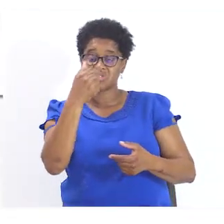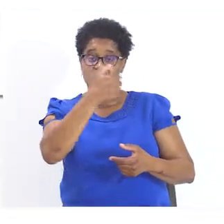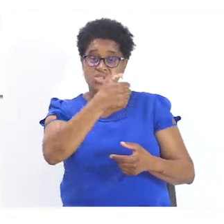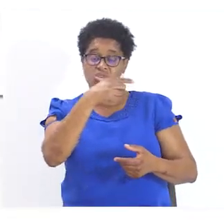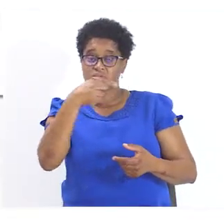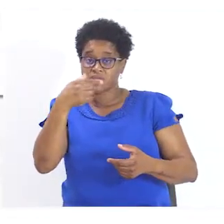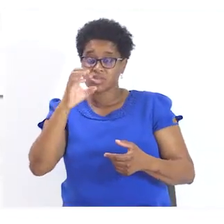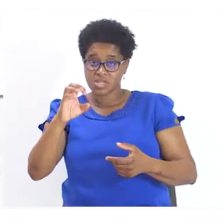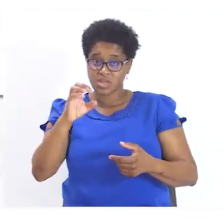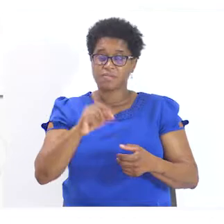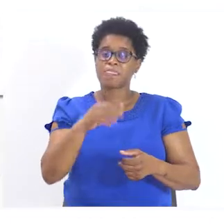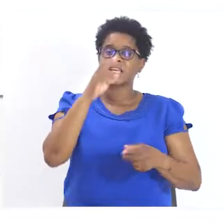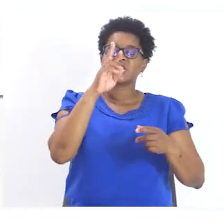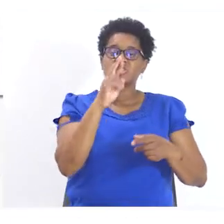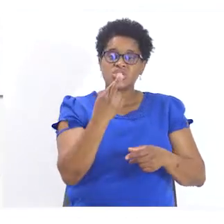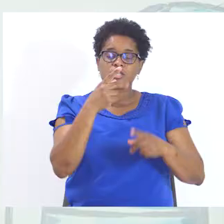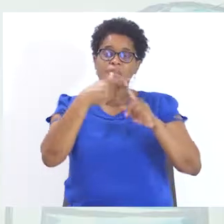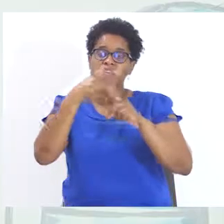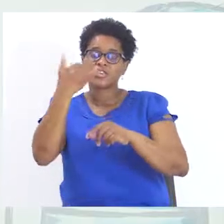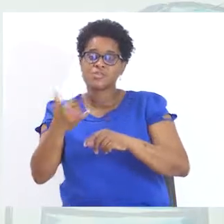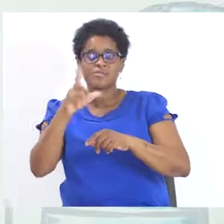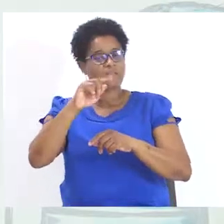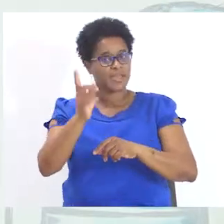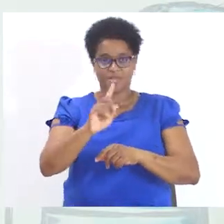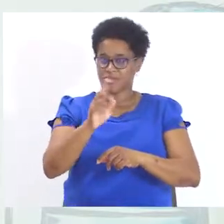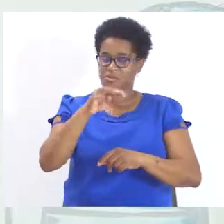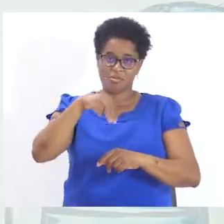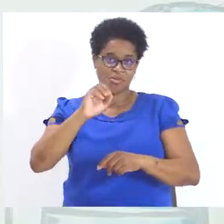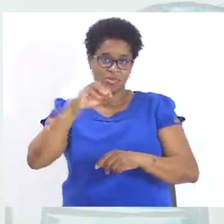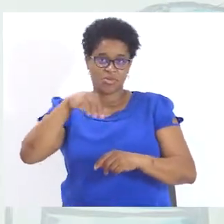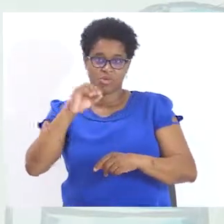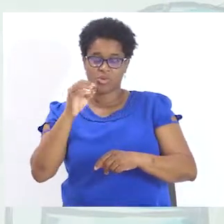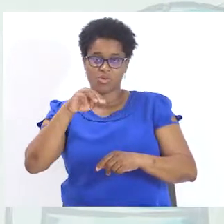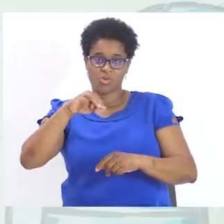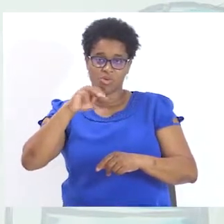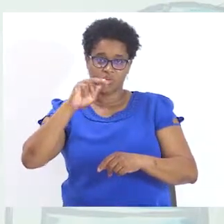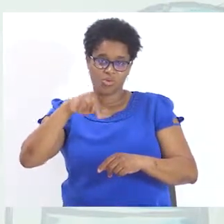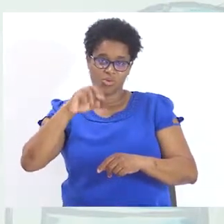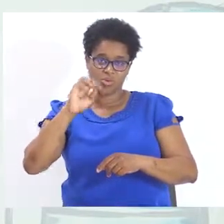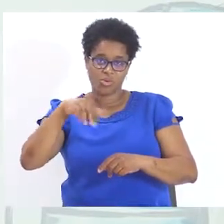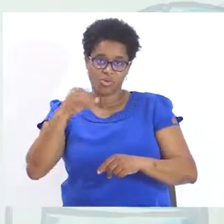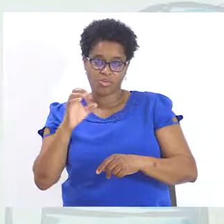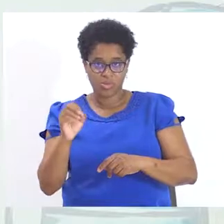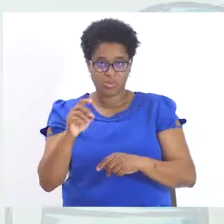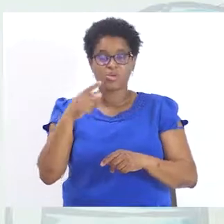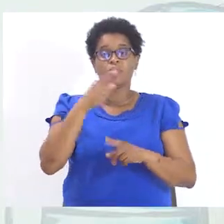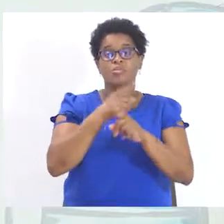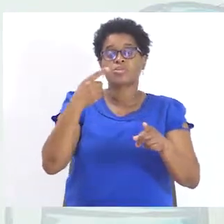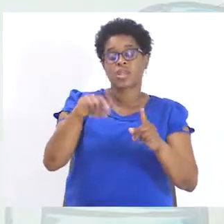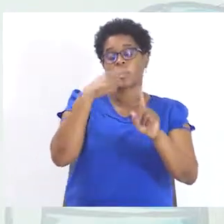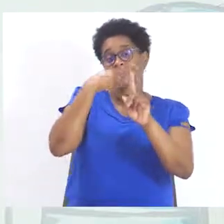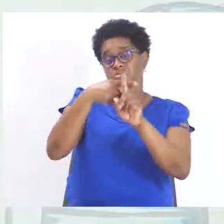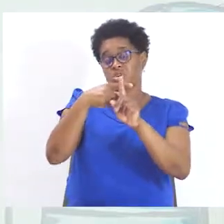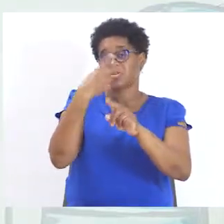y também não é monômio, porque temos ali dois monômios, soma de dois monômios. X é um monômio,